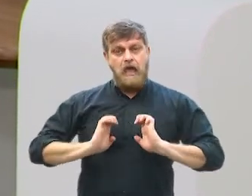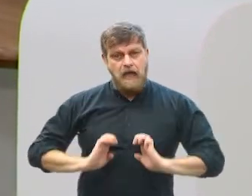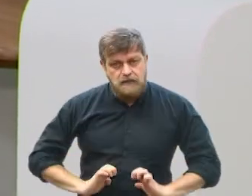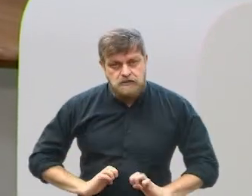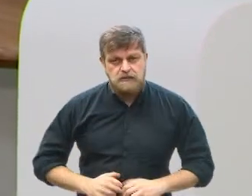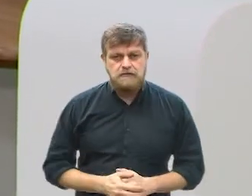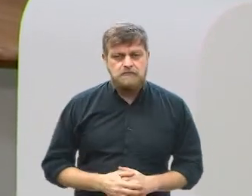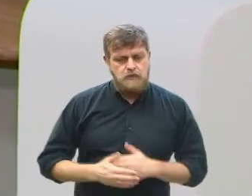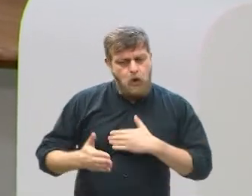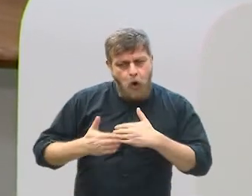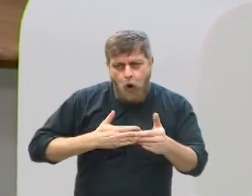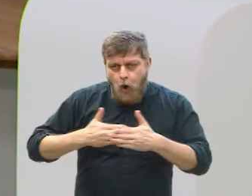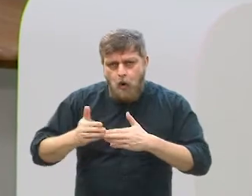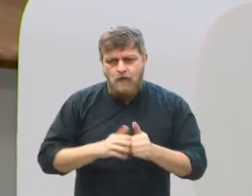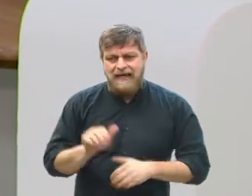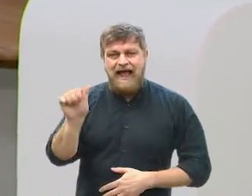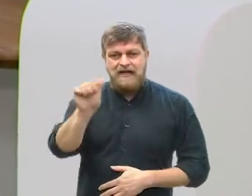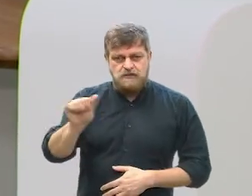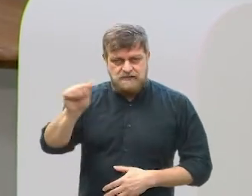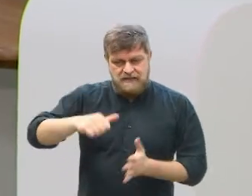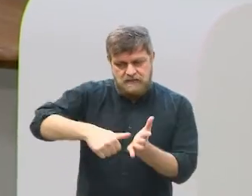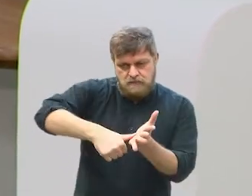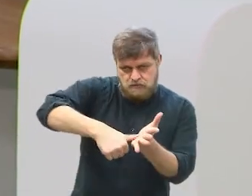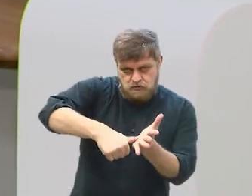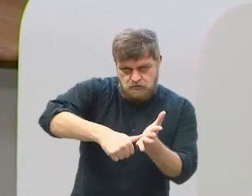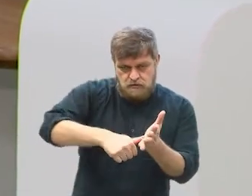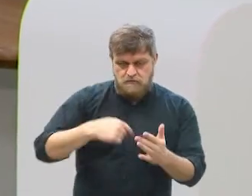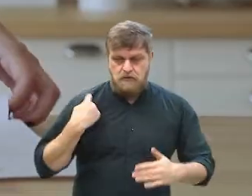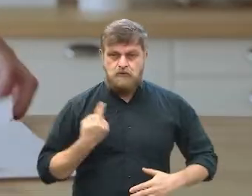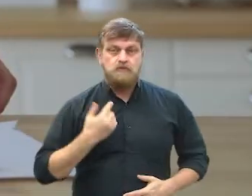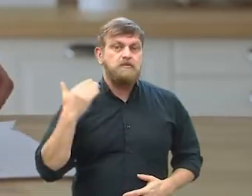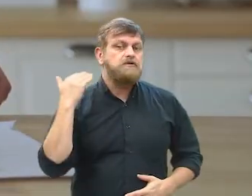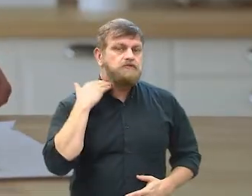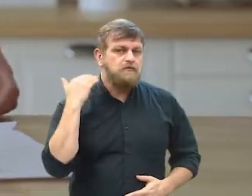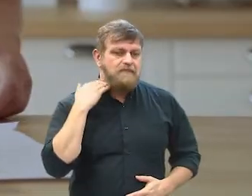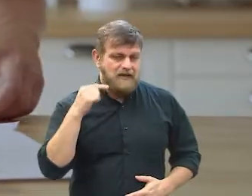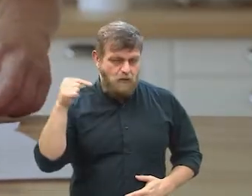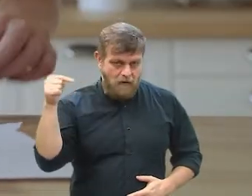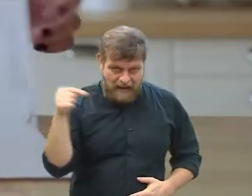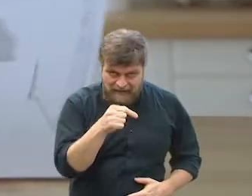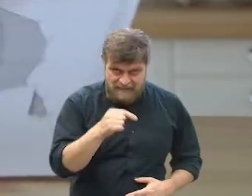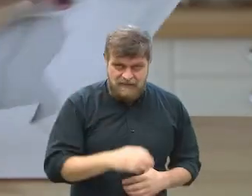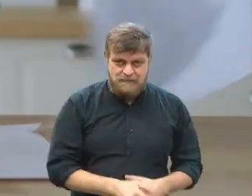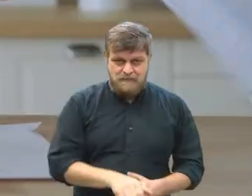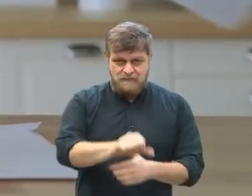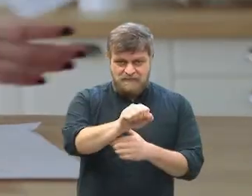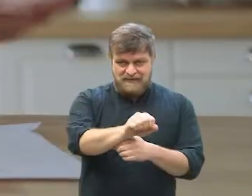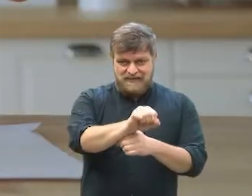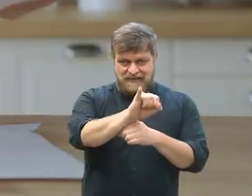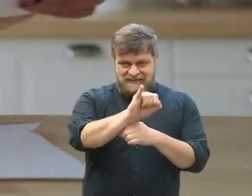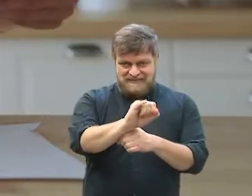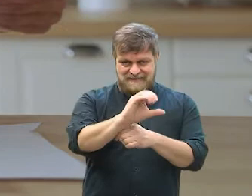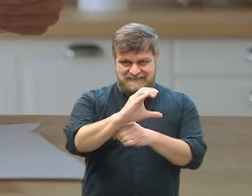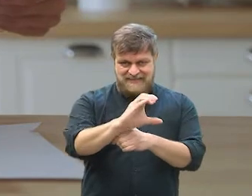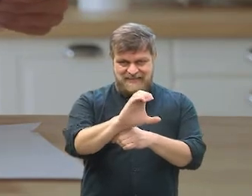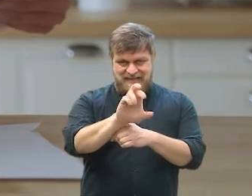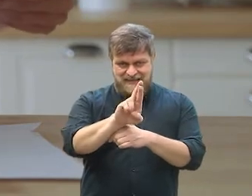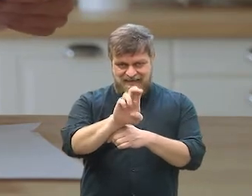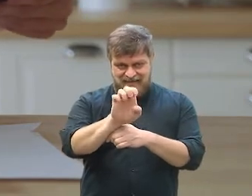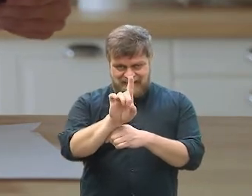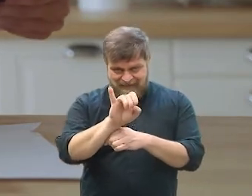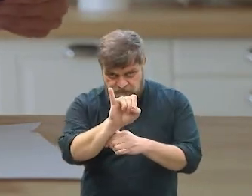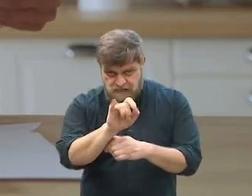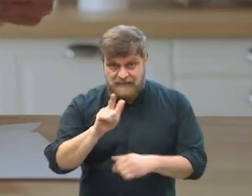qualquer associado, no caso da nossa instituição cooperativa, que é a Sicredi, ou o cliente, você tem que fazer o